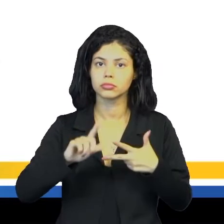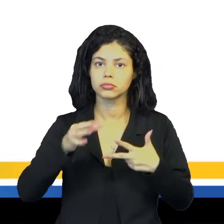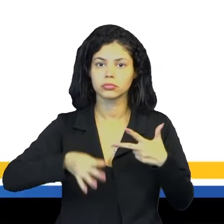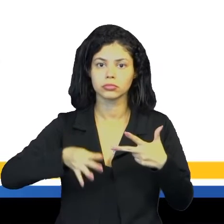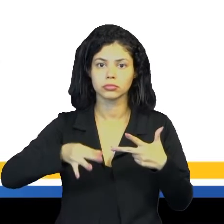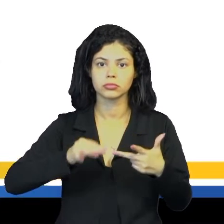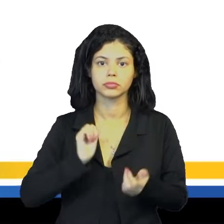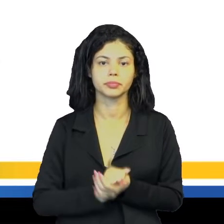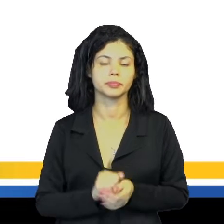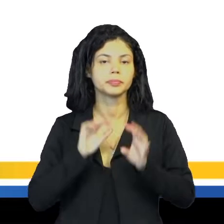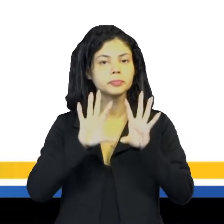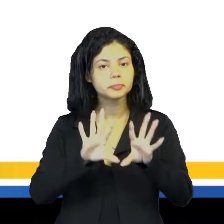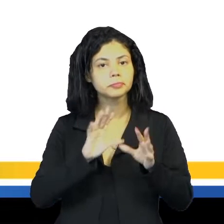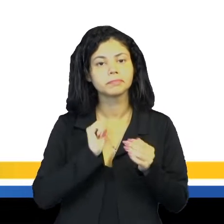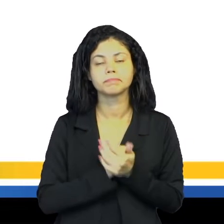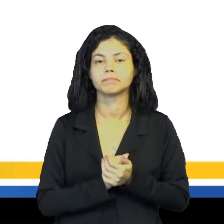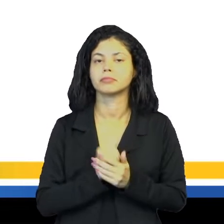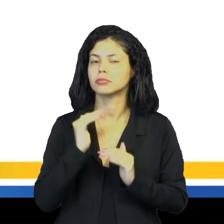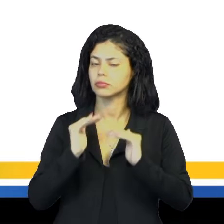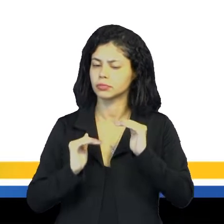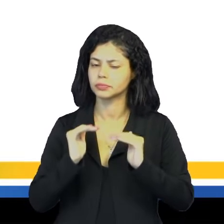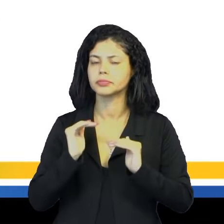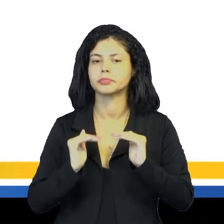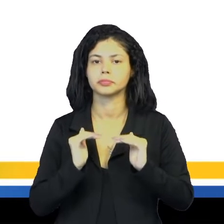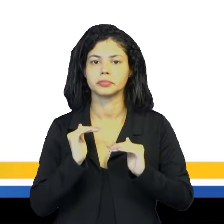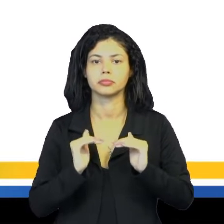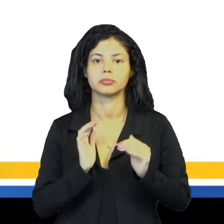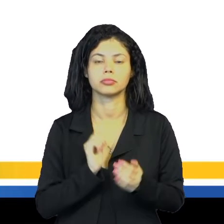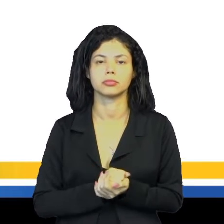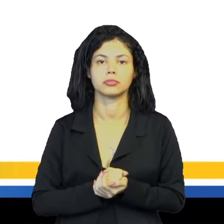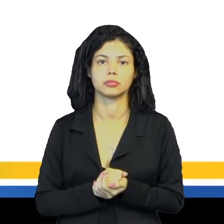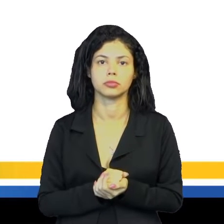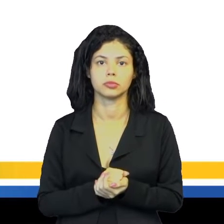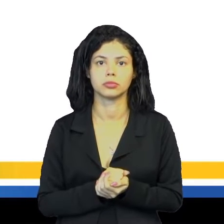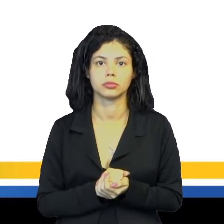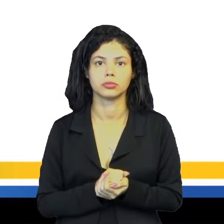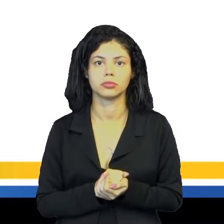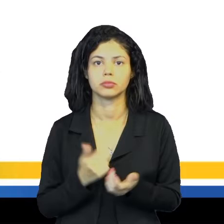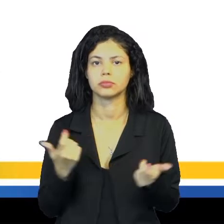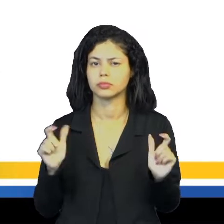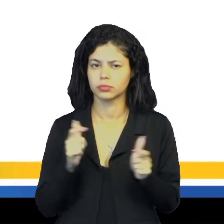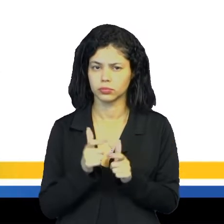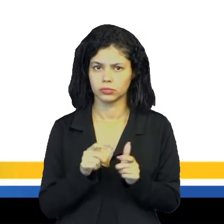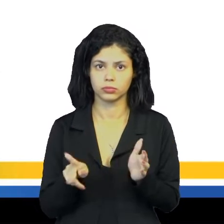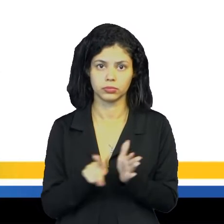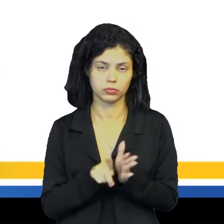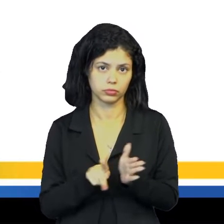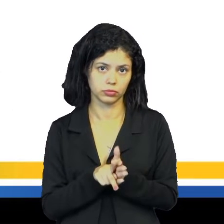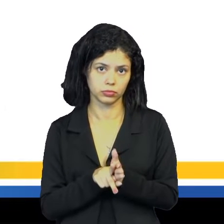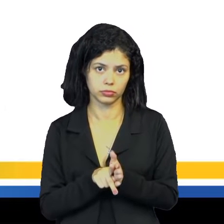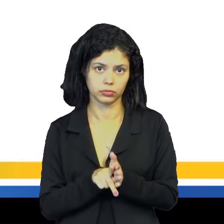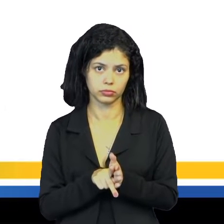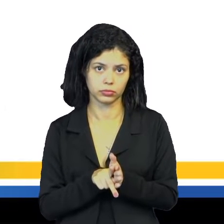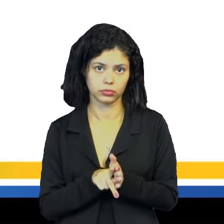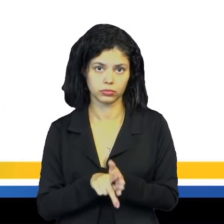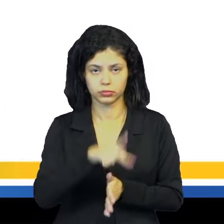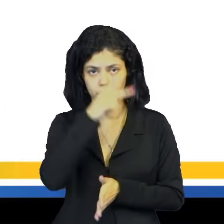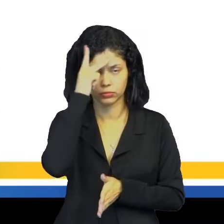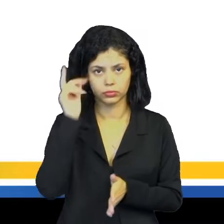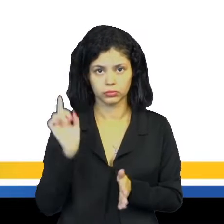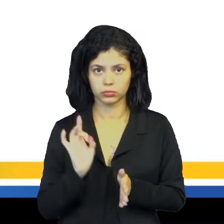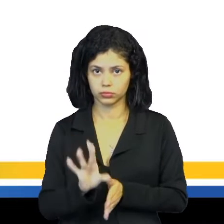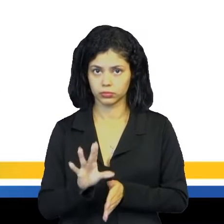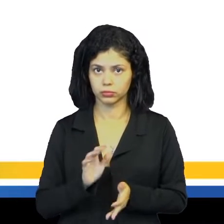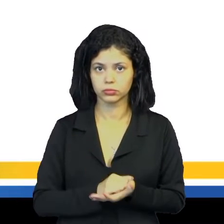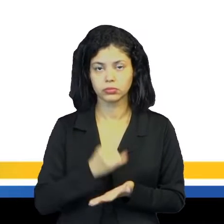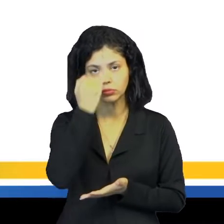judiciário. Assim haveria um equilíbrio, né, e menos poder concentrado numa pessoa só. Essa ideia de